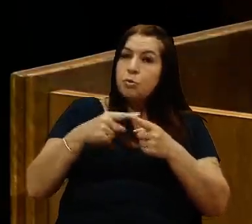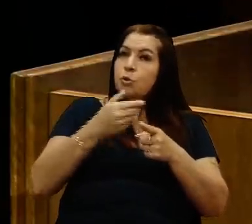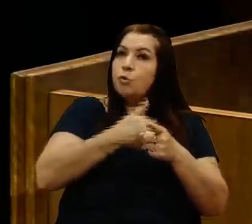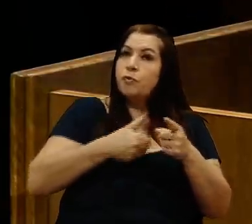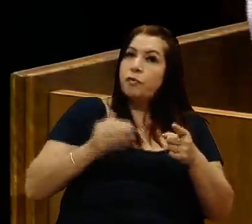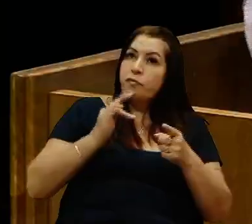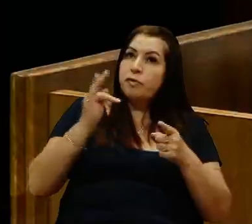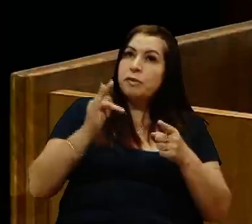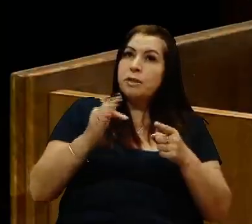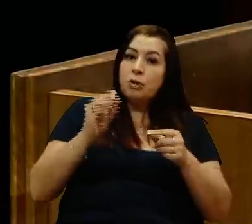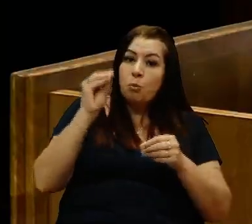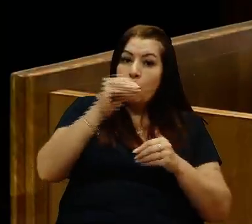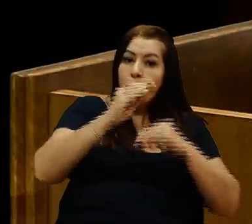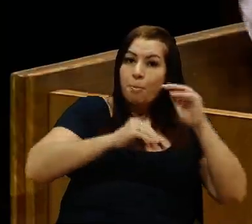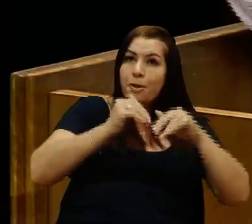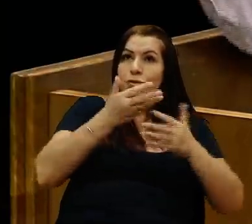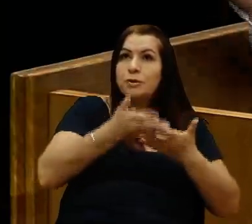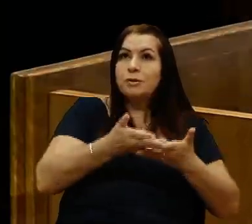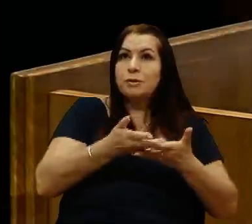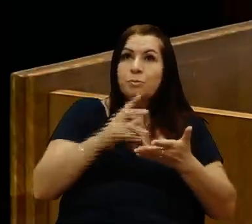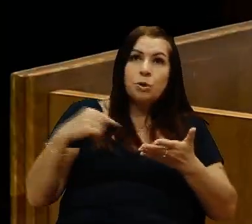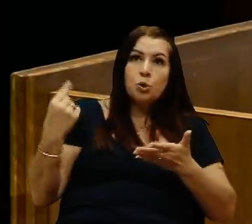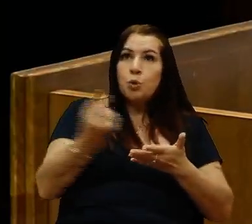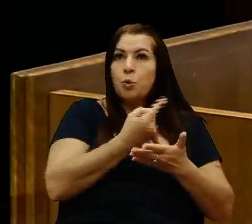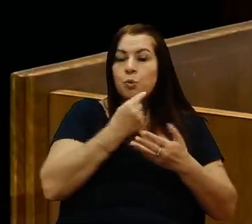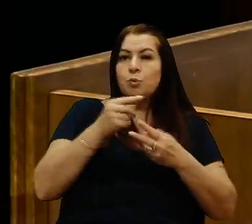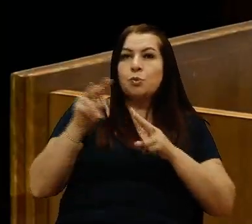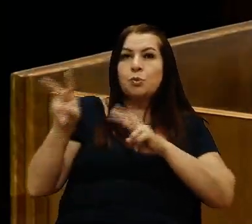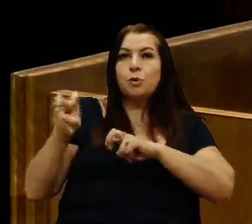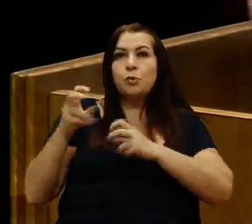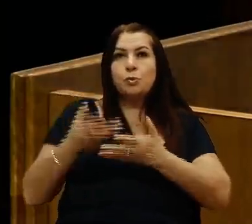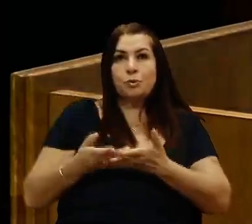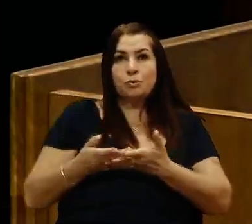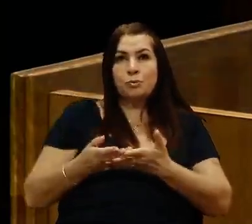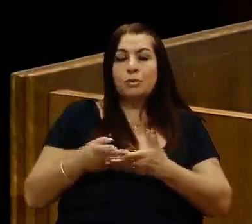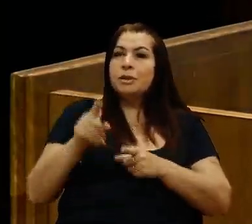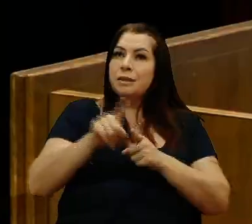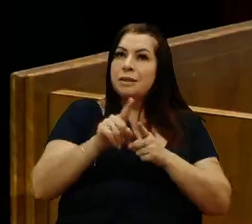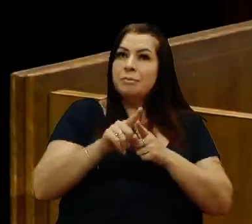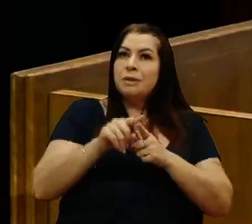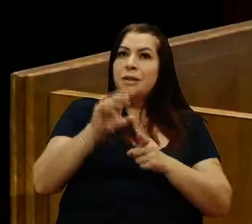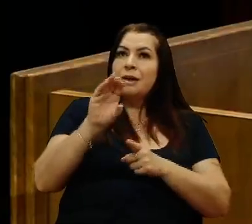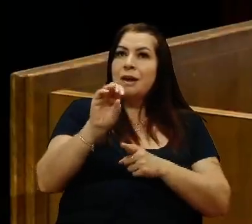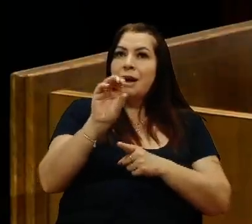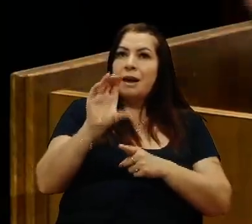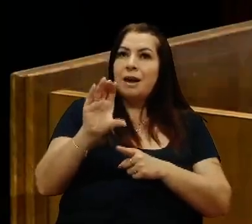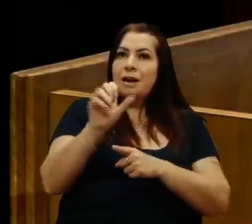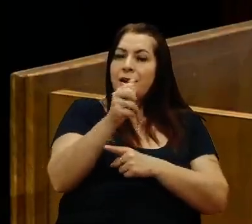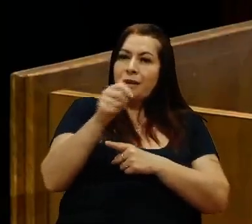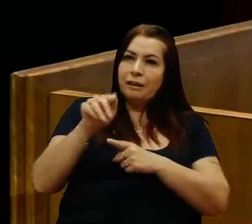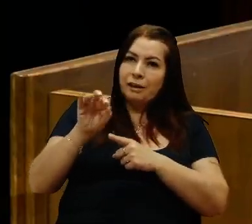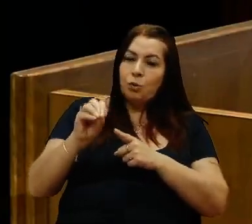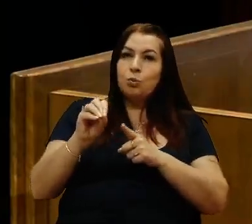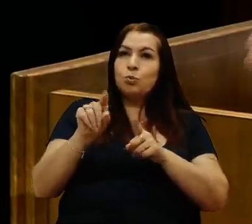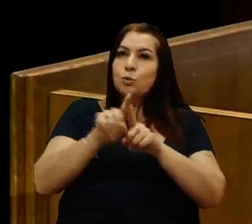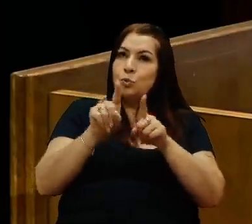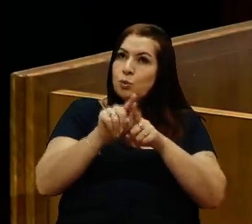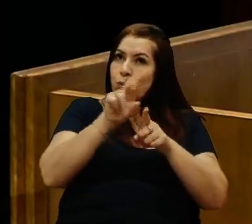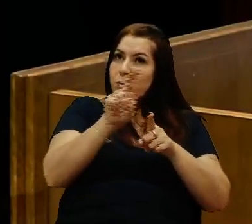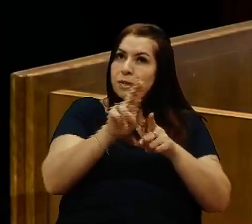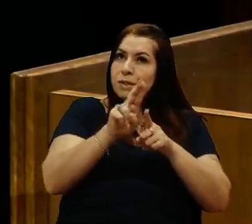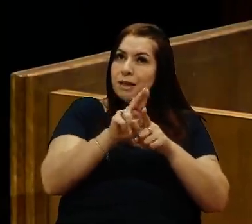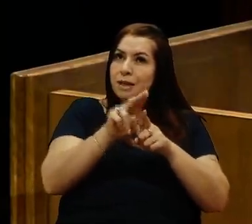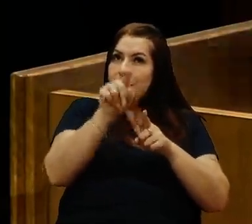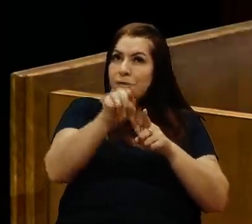implanta isso para todos os agricultores? A questão do canhão que está sendo usado, o canhão ultrassônico, que ontem